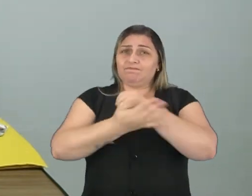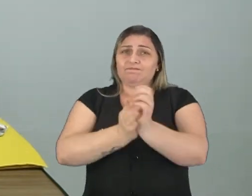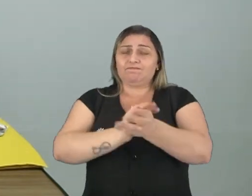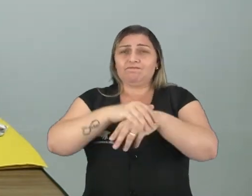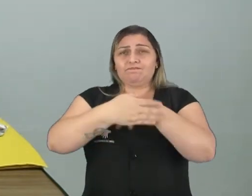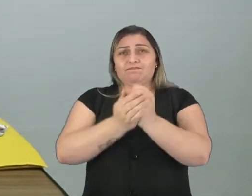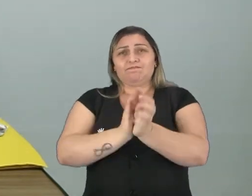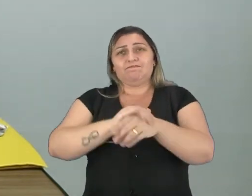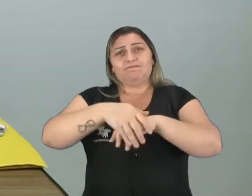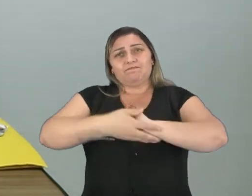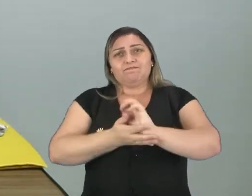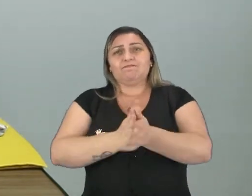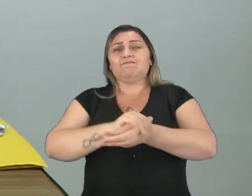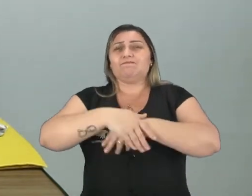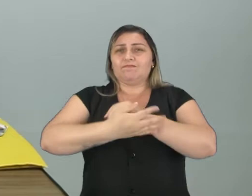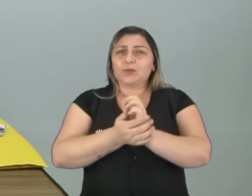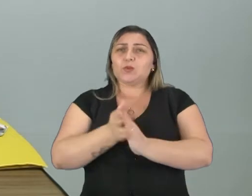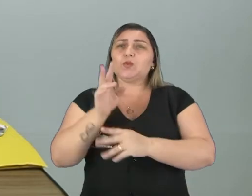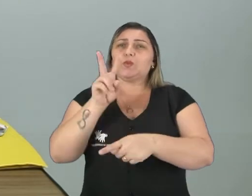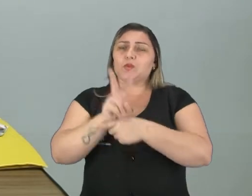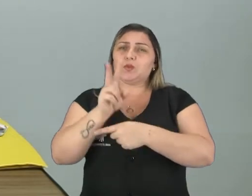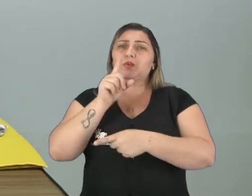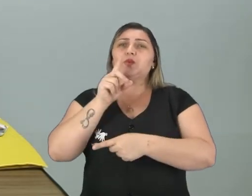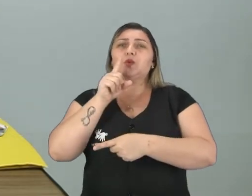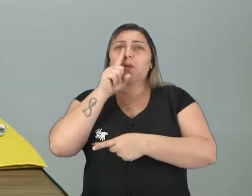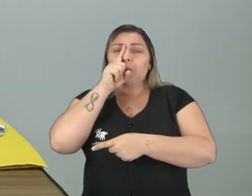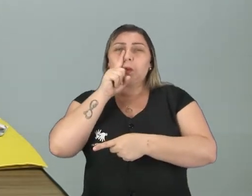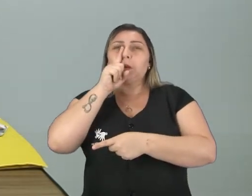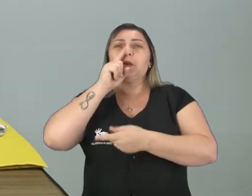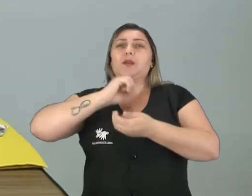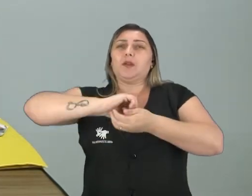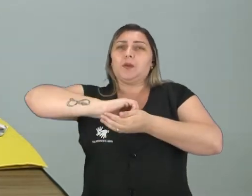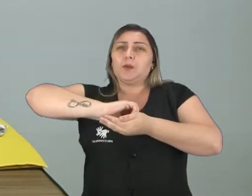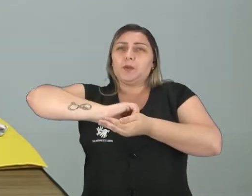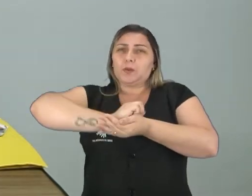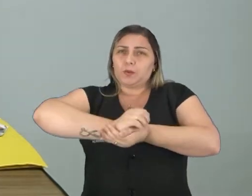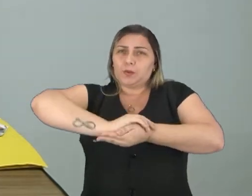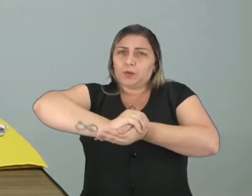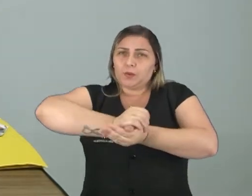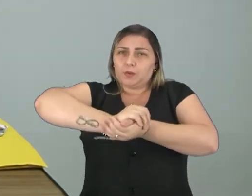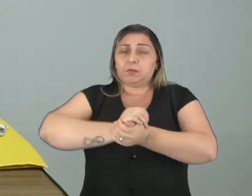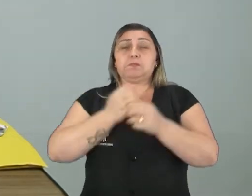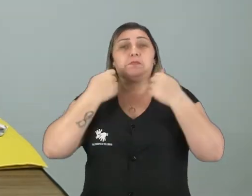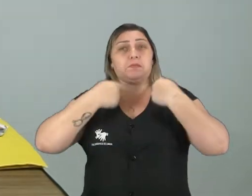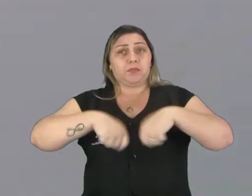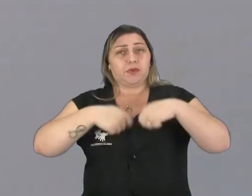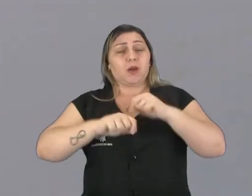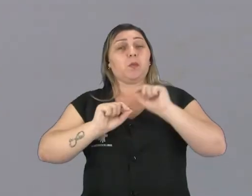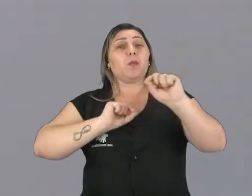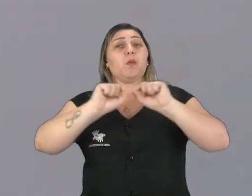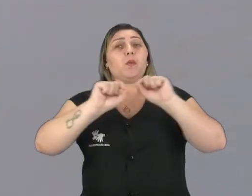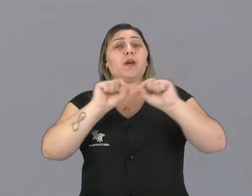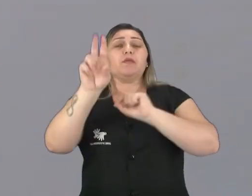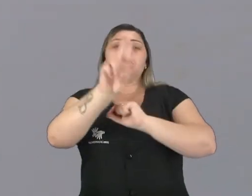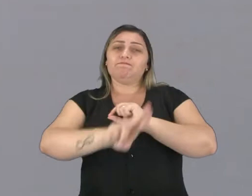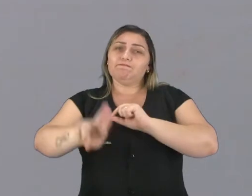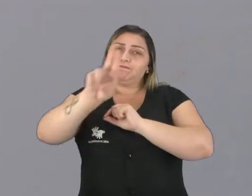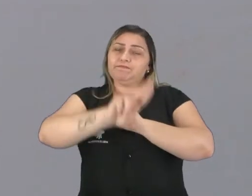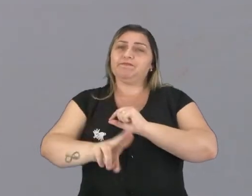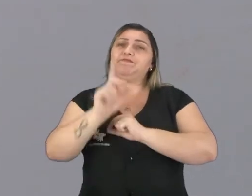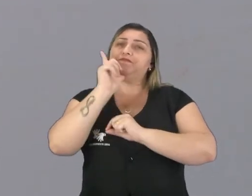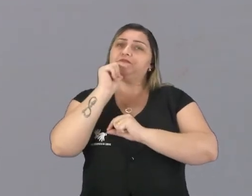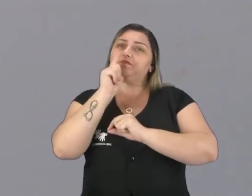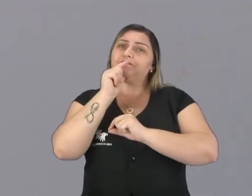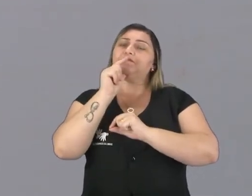mãos, lavar, né, com bastante cuidado, utilizando bastante sabão? Então, nós precisamos o quê? Utilizar a água